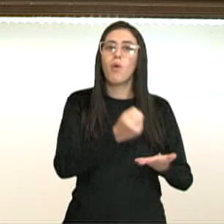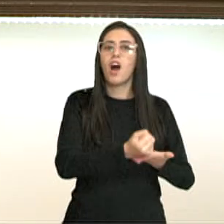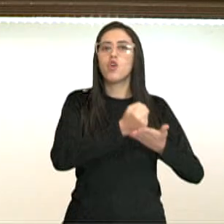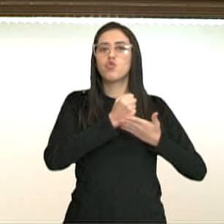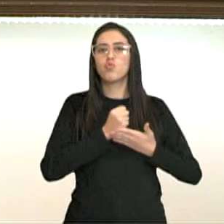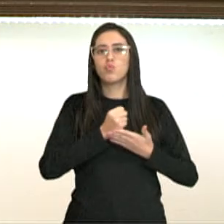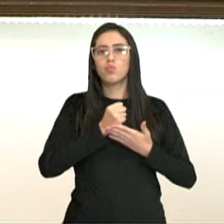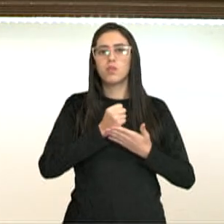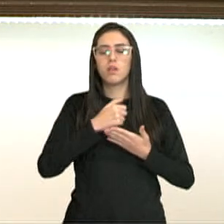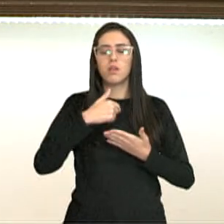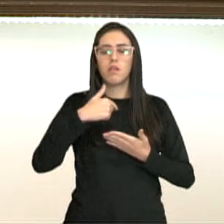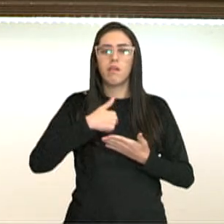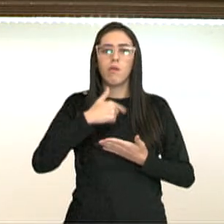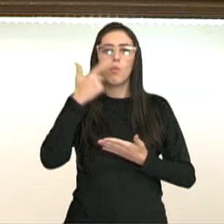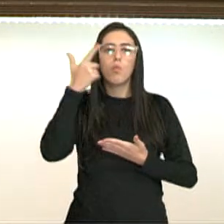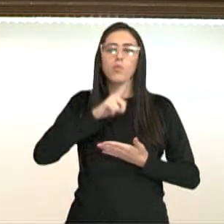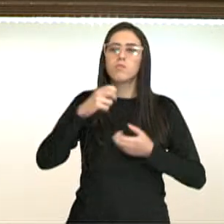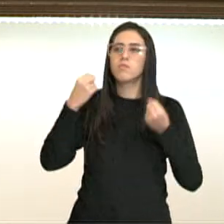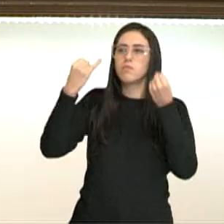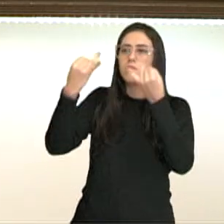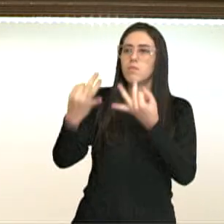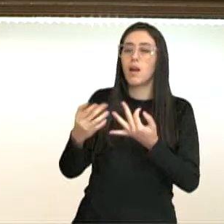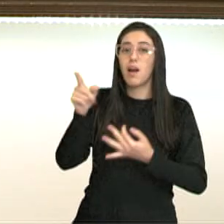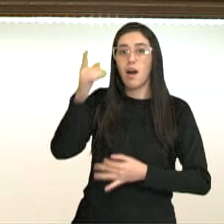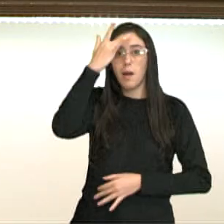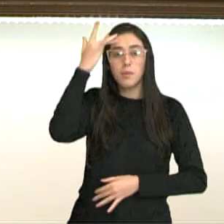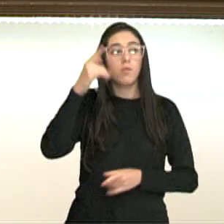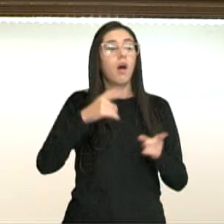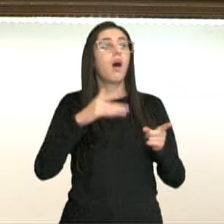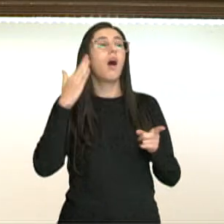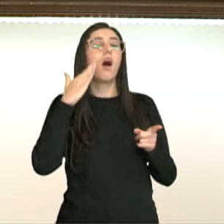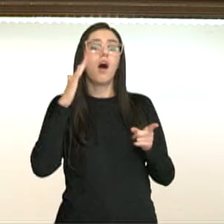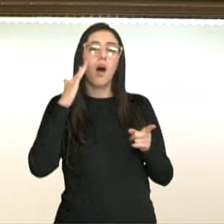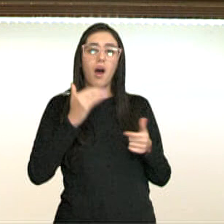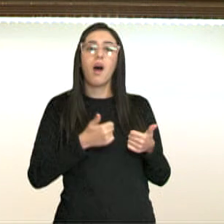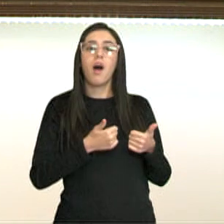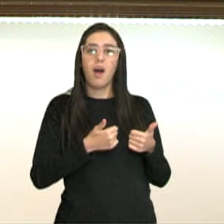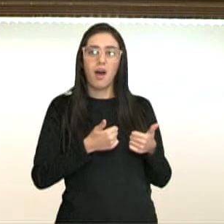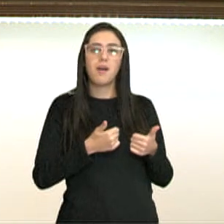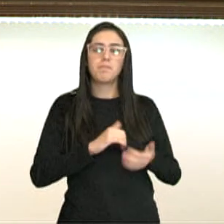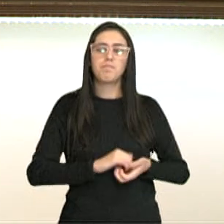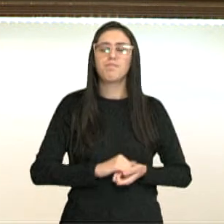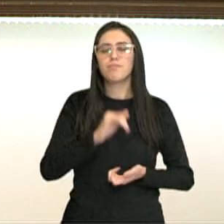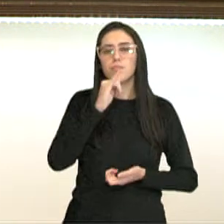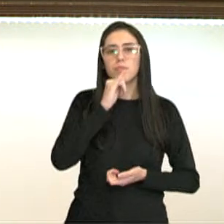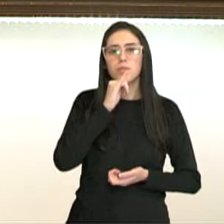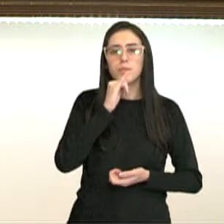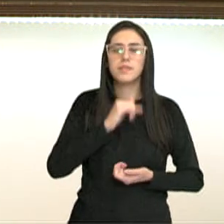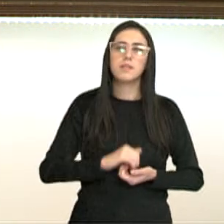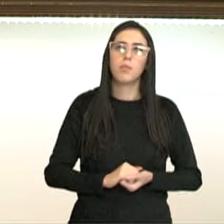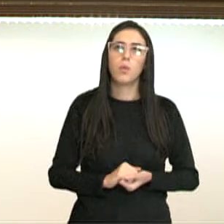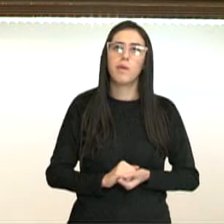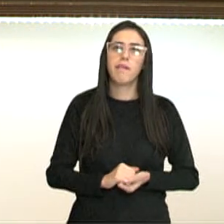outro compreenda o que queremos dizer. Por exemplo, olha só.